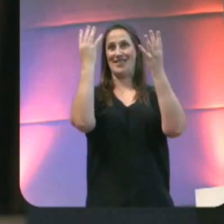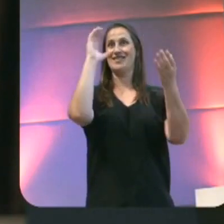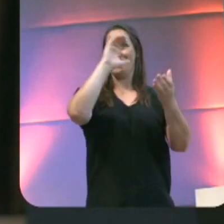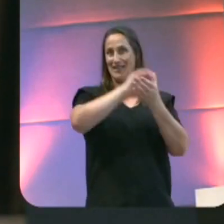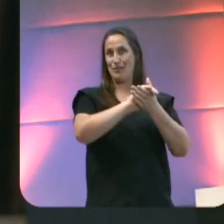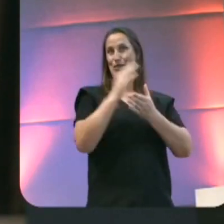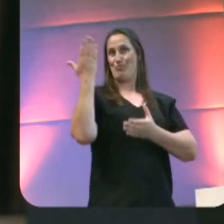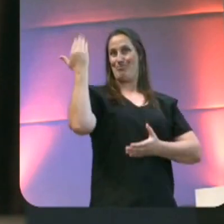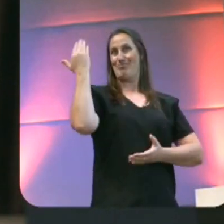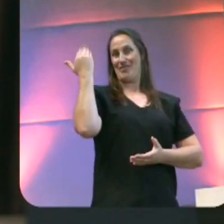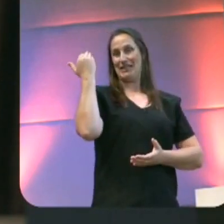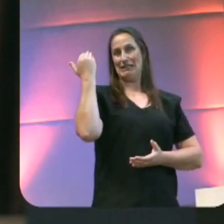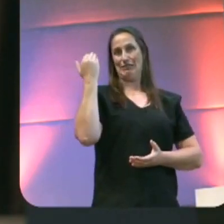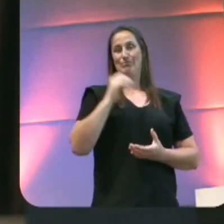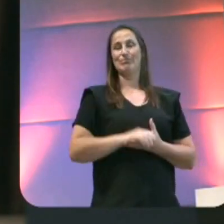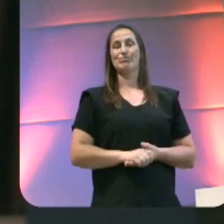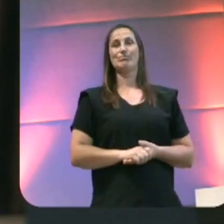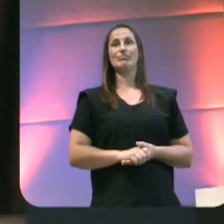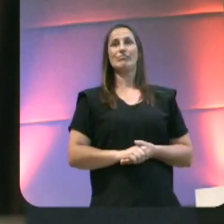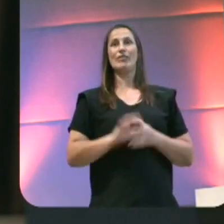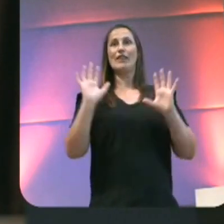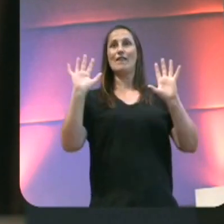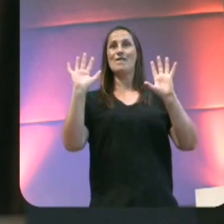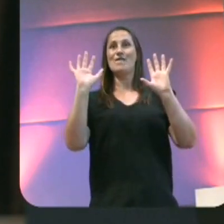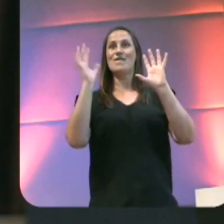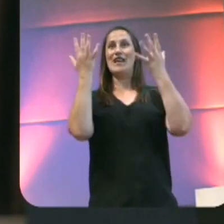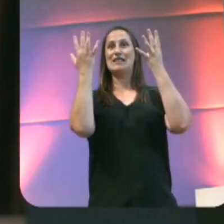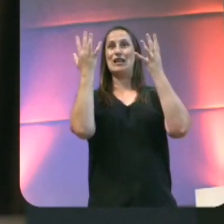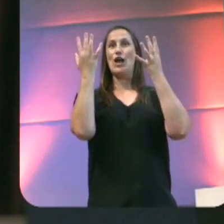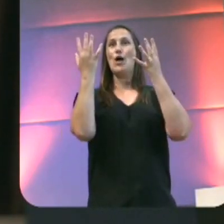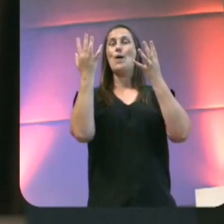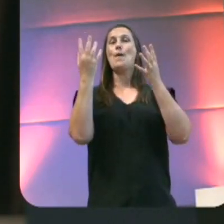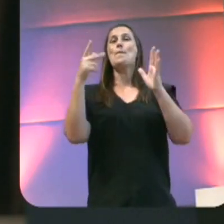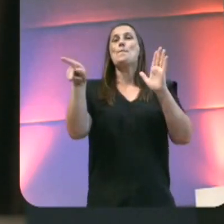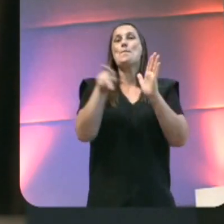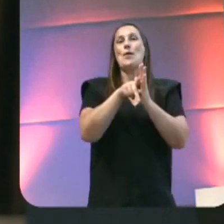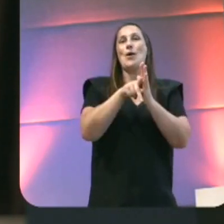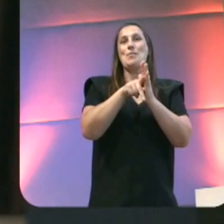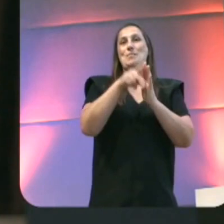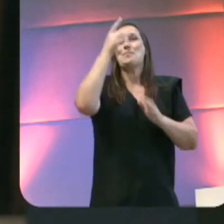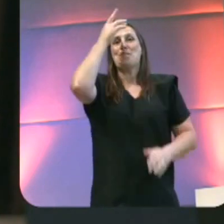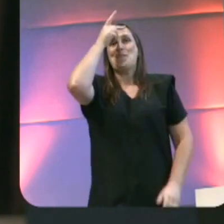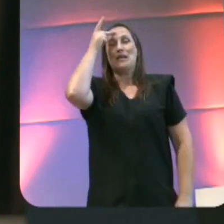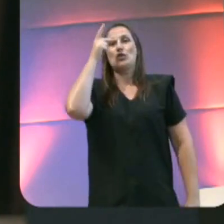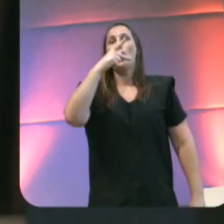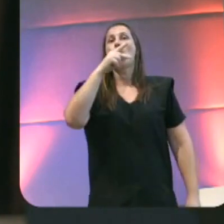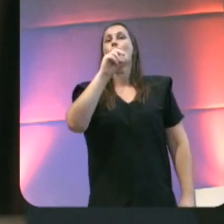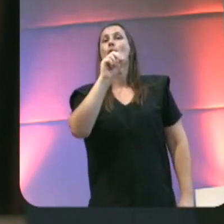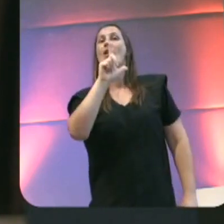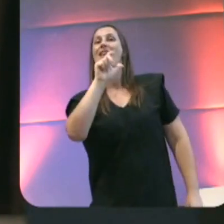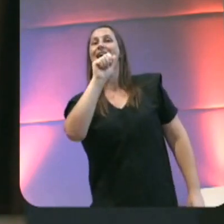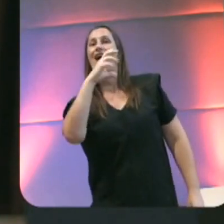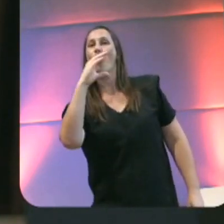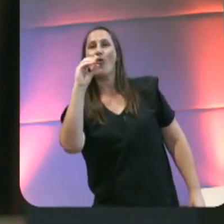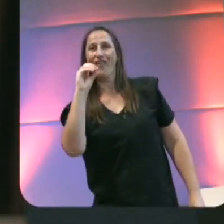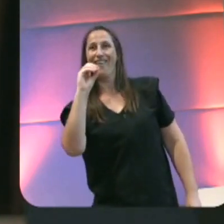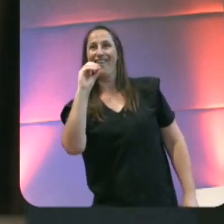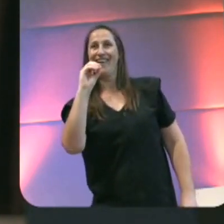casamento. Alguns diriam aqui que era festa de polaco, né? Porque durar uma